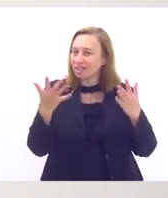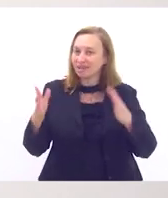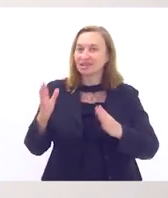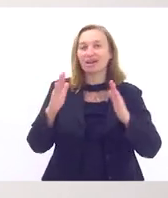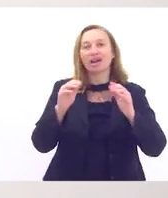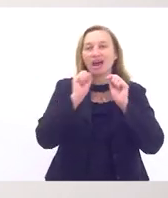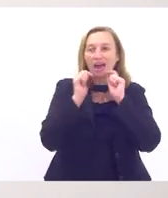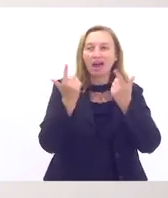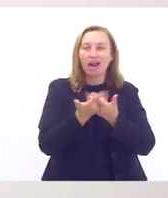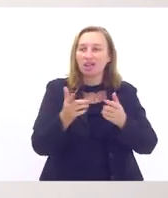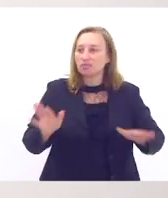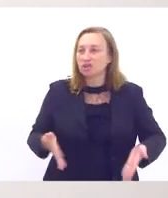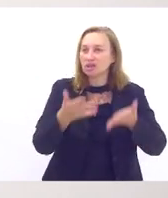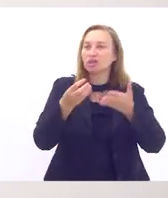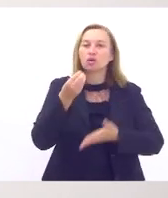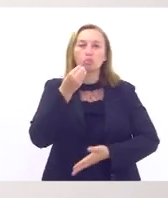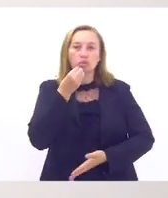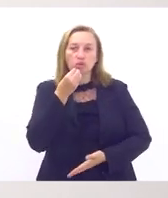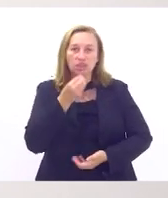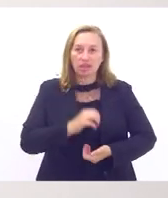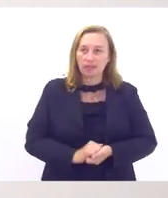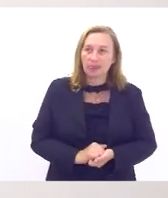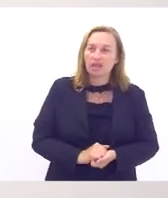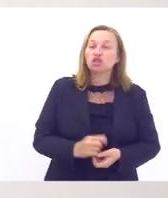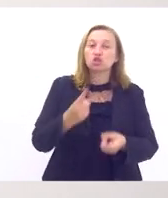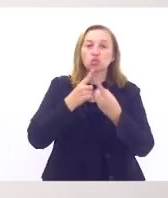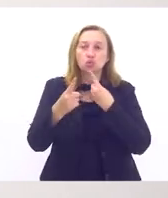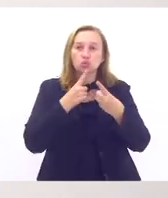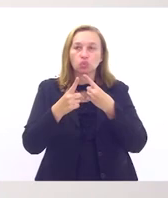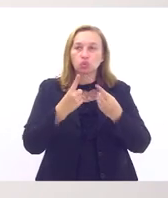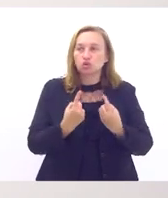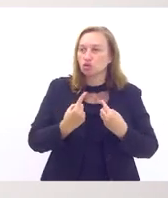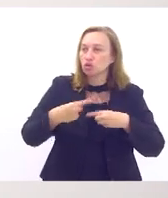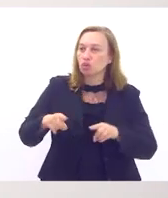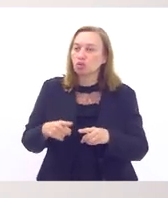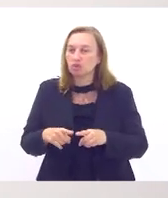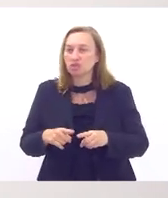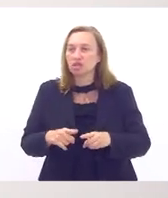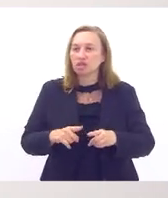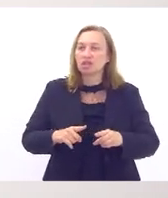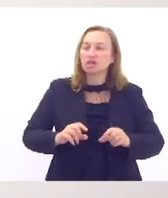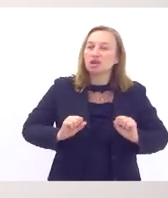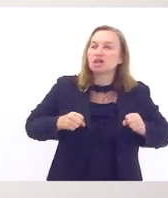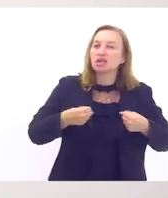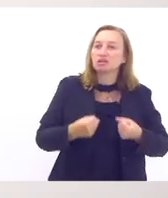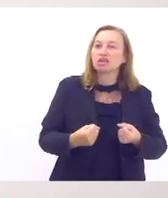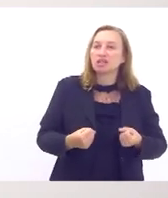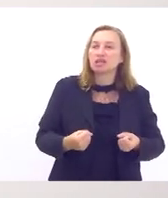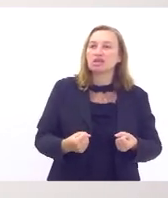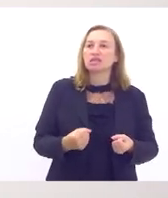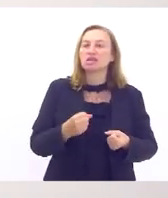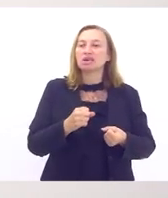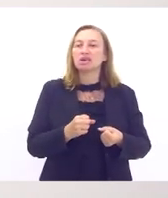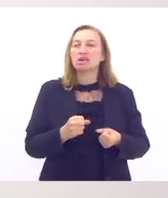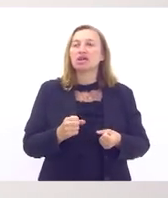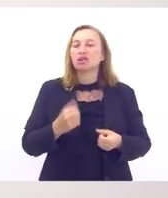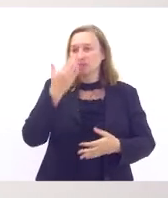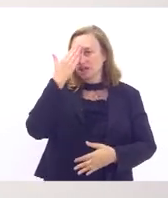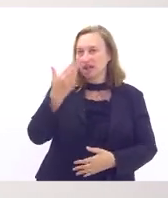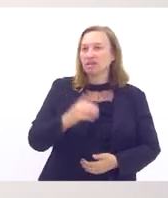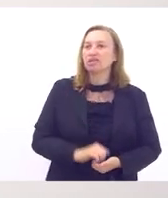Casa pela iniciativa e por essa oportunidade de discutir, de enfrentar e fortalecer as ações de tuberculose no Estado. Muito